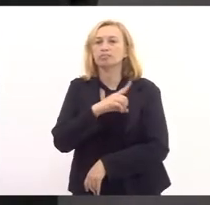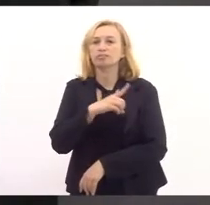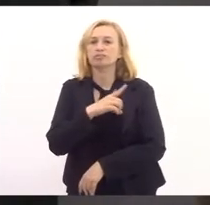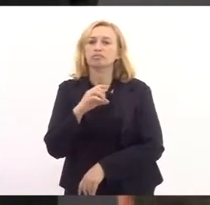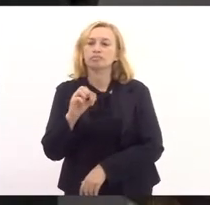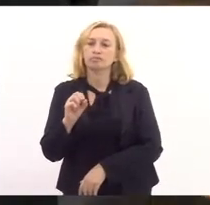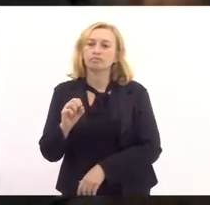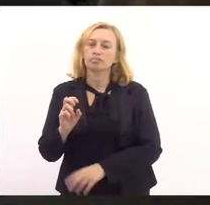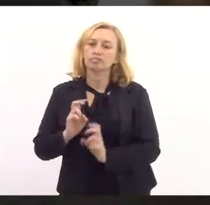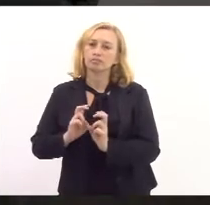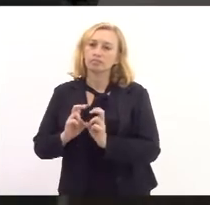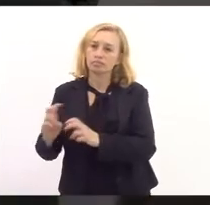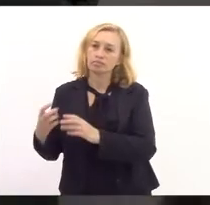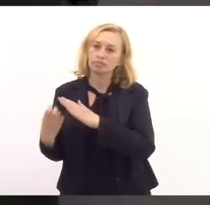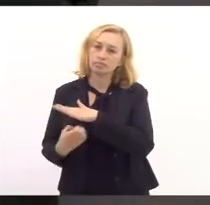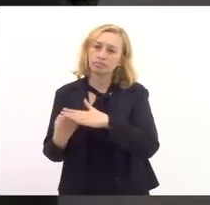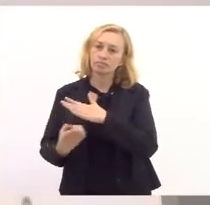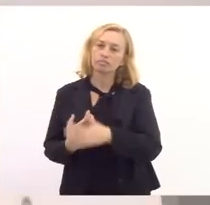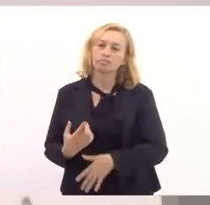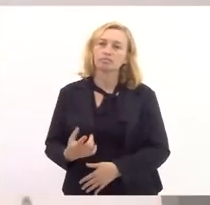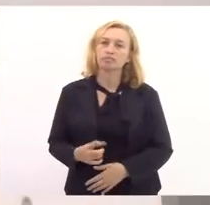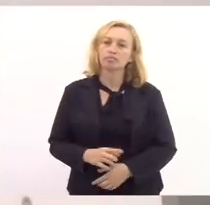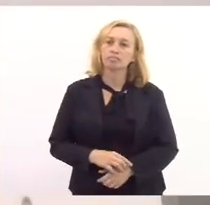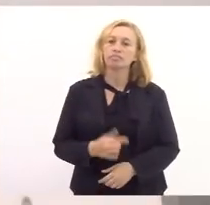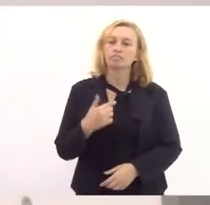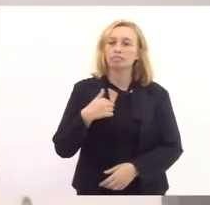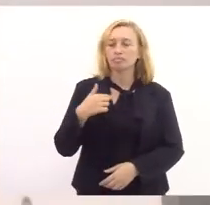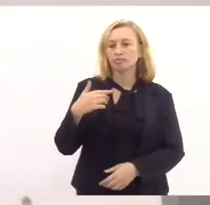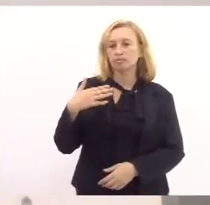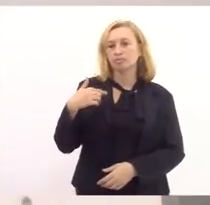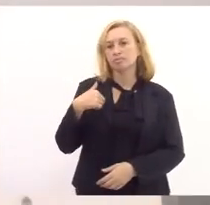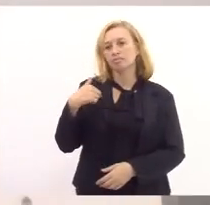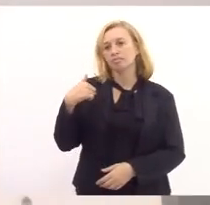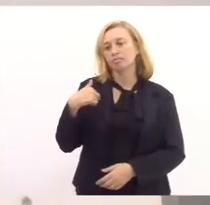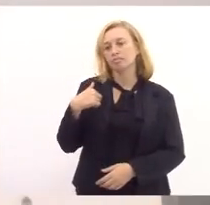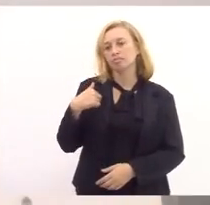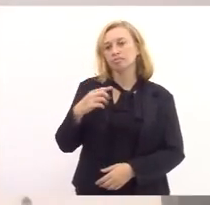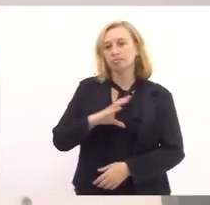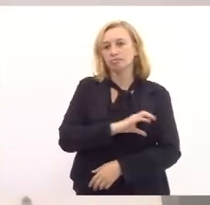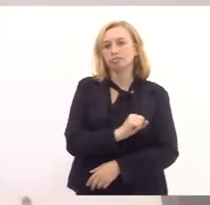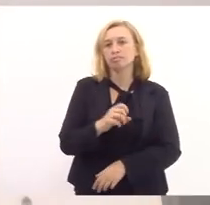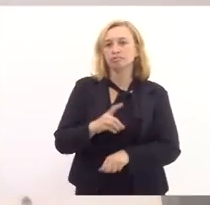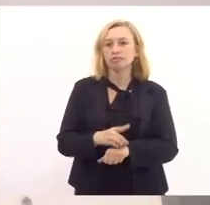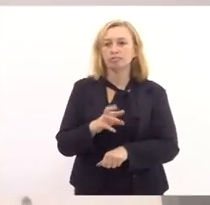cena. Eu sou aqui fã do doutor Chau.